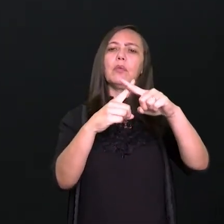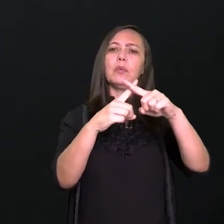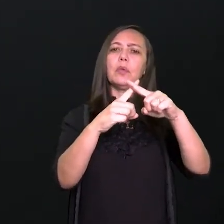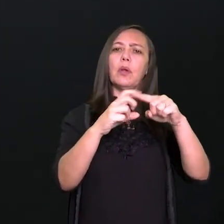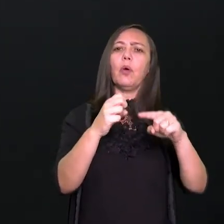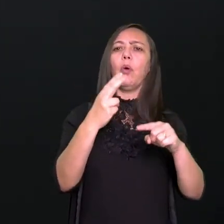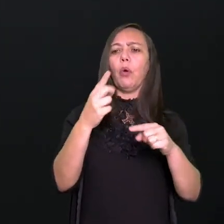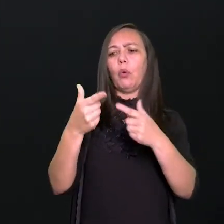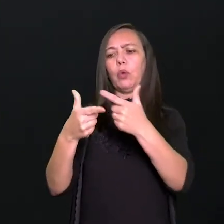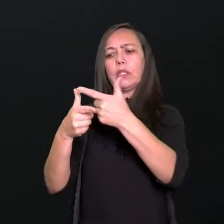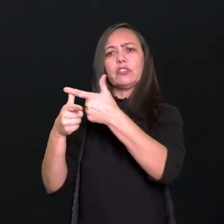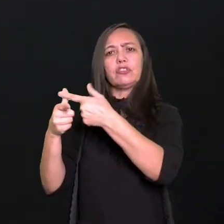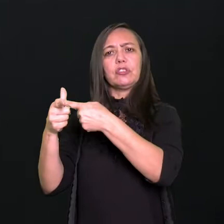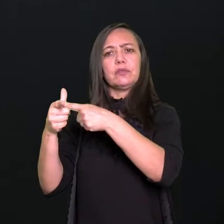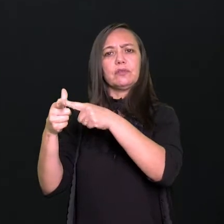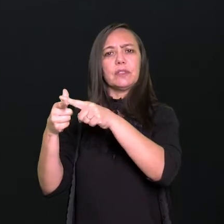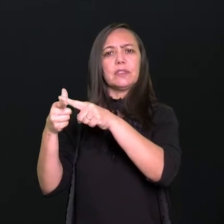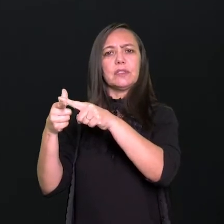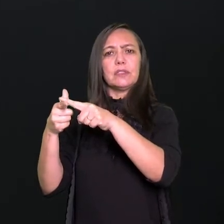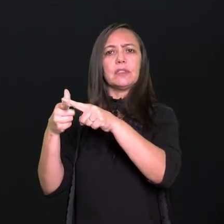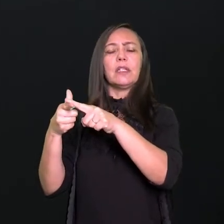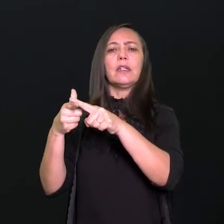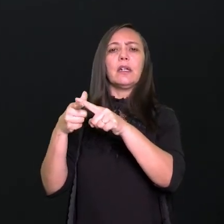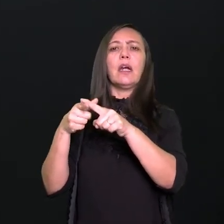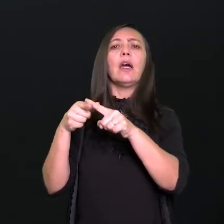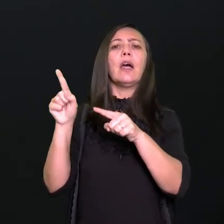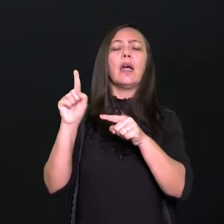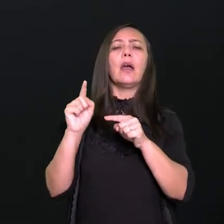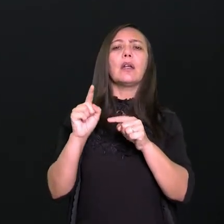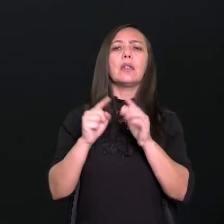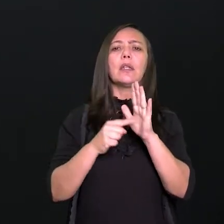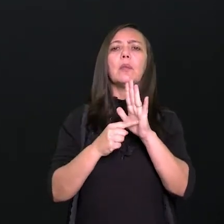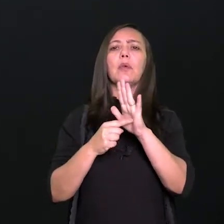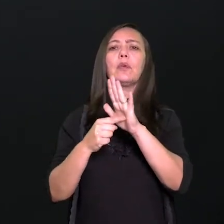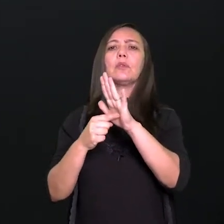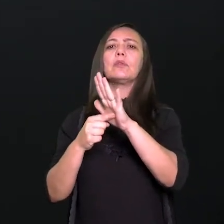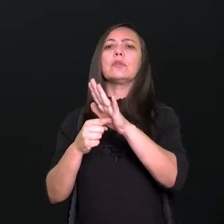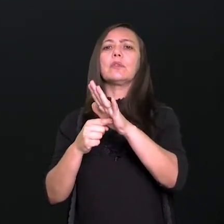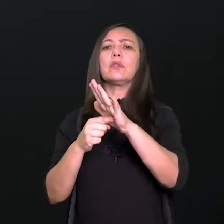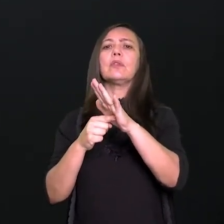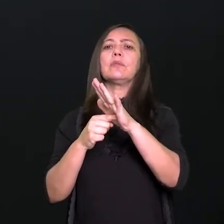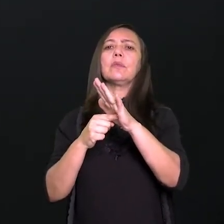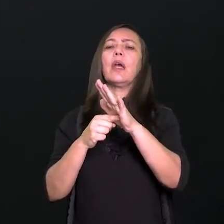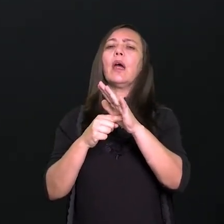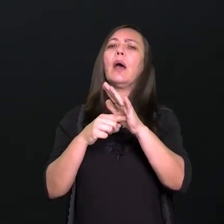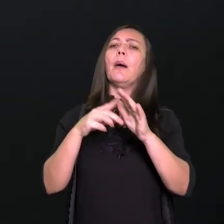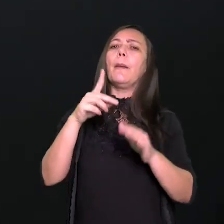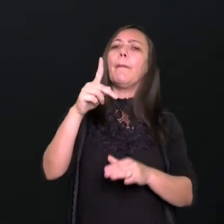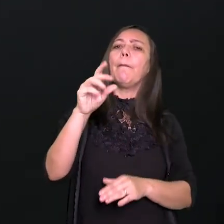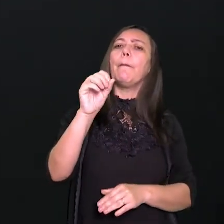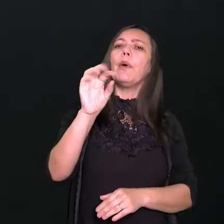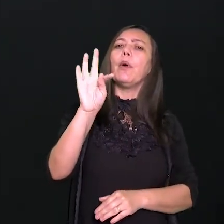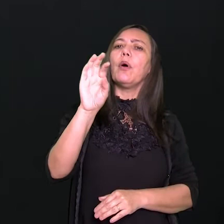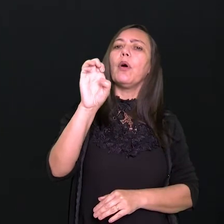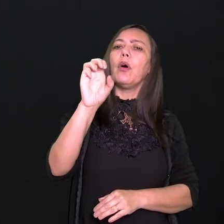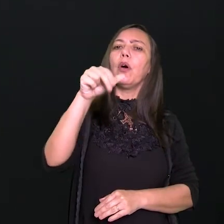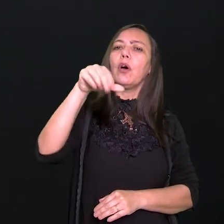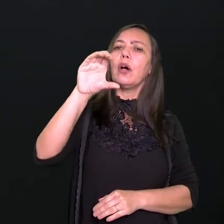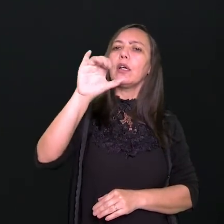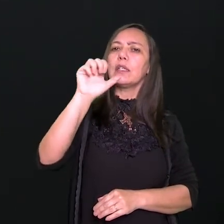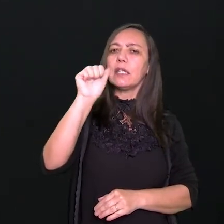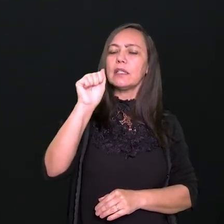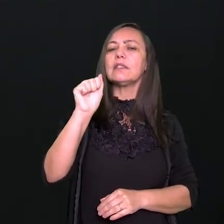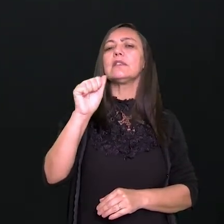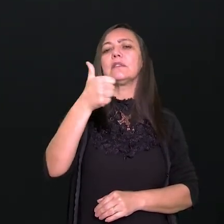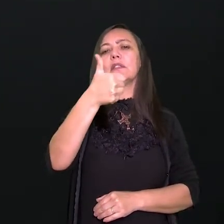ou submúltiplos do metro, eles são referentes a quê? A potências de base 10. Então, quer dizer